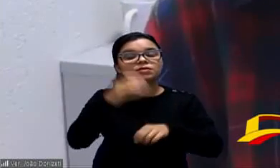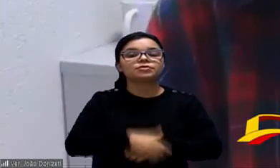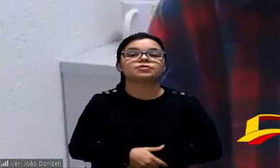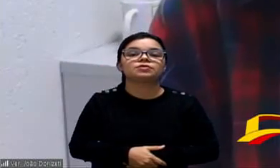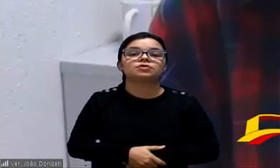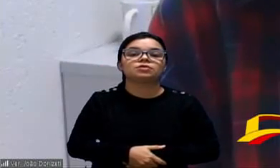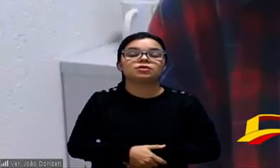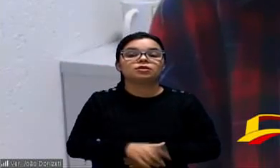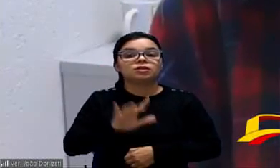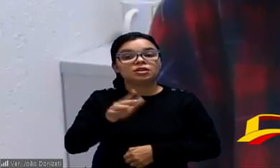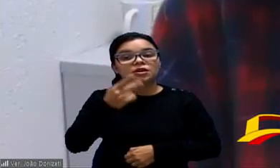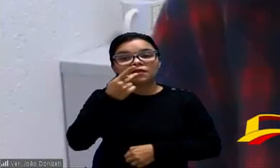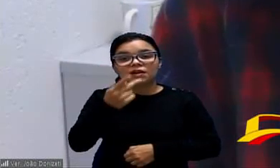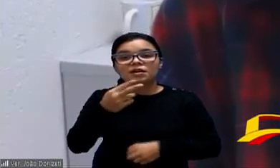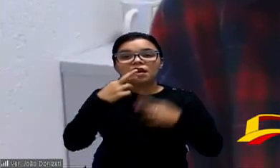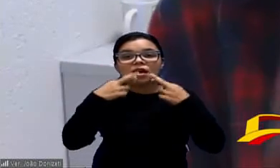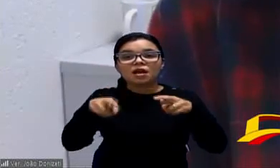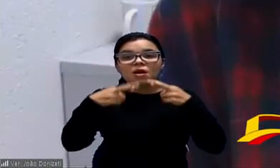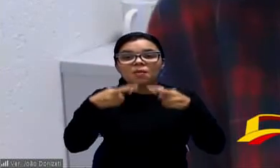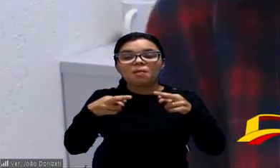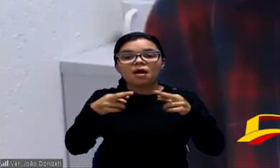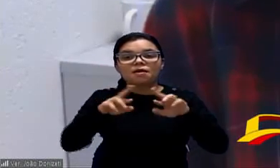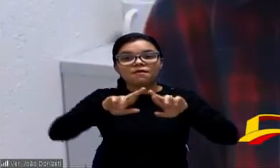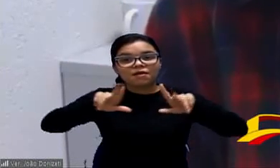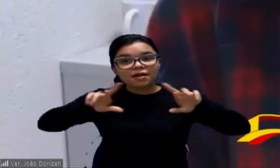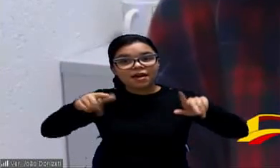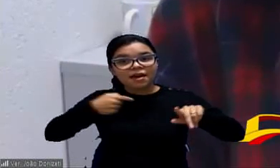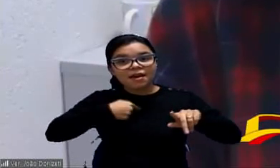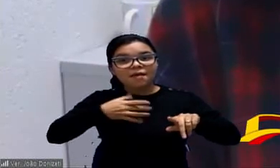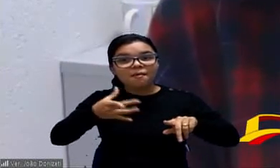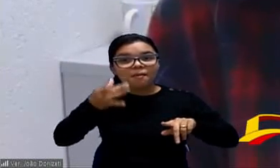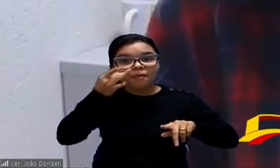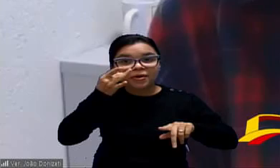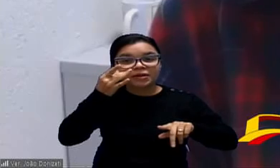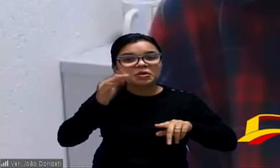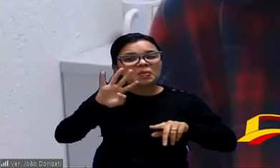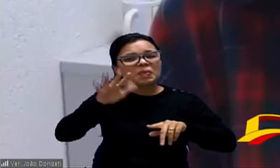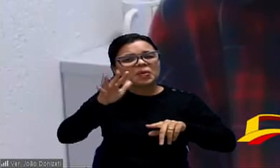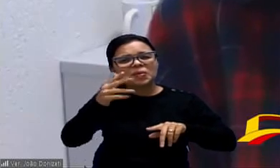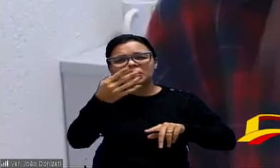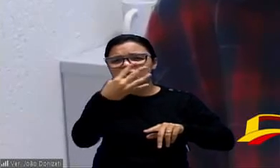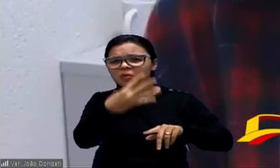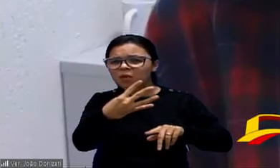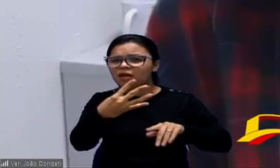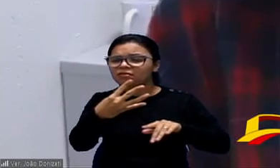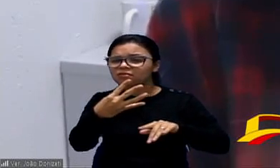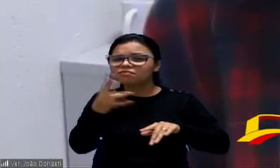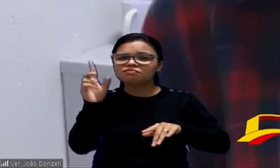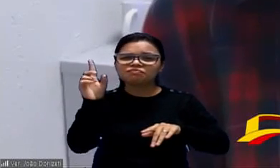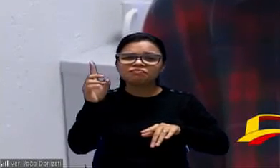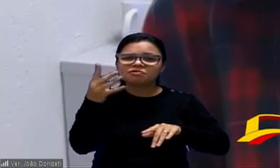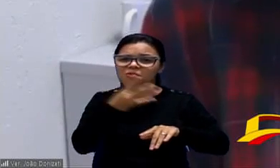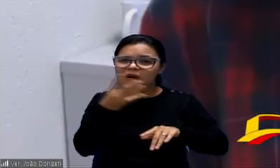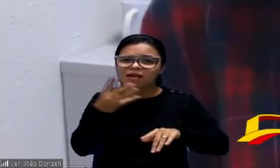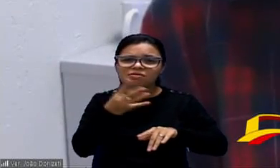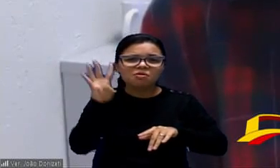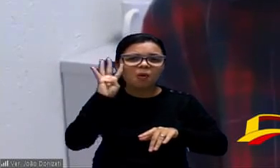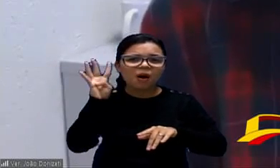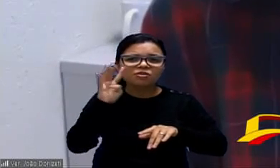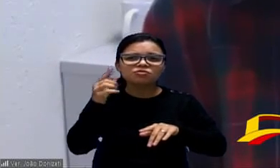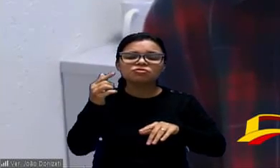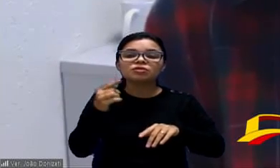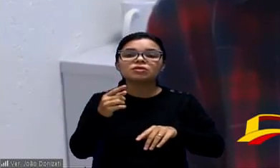nossos, vereadores e vereadoras, eu presenciei umas 4 vezes, fiquei indignado